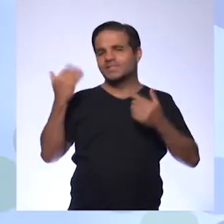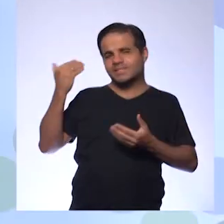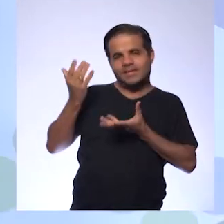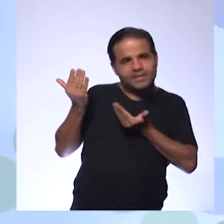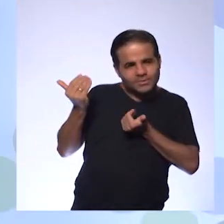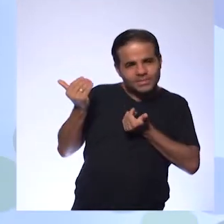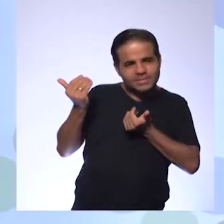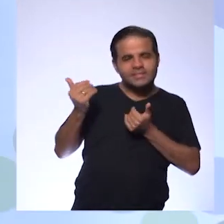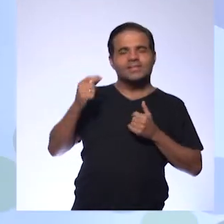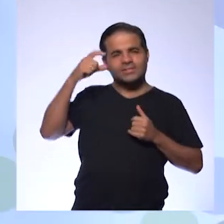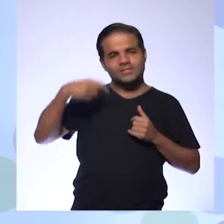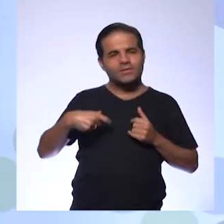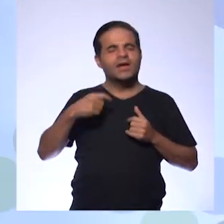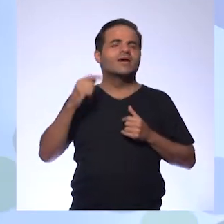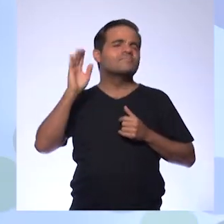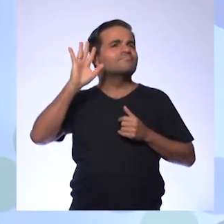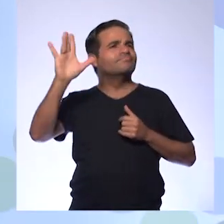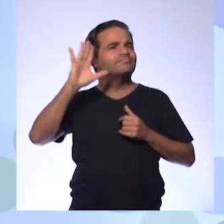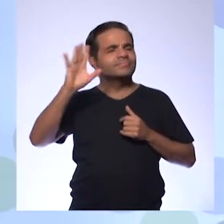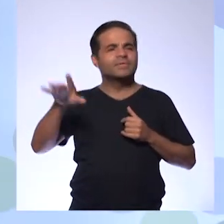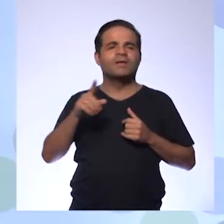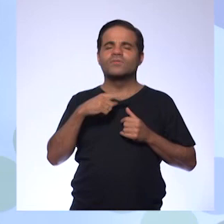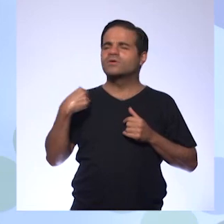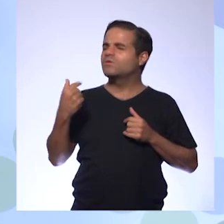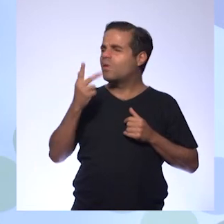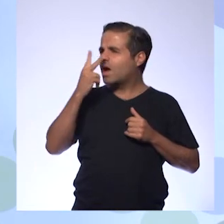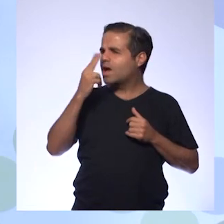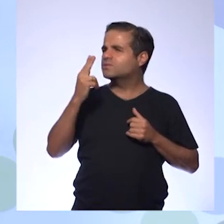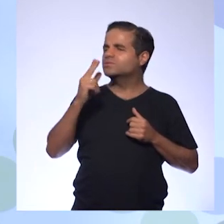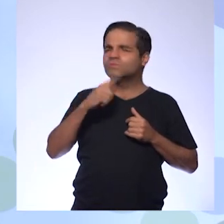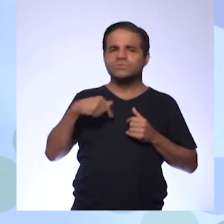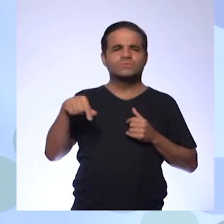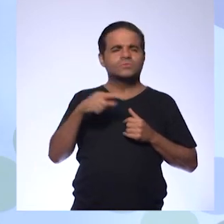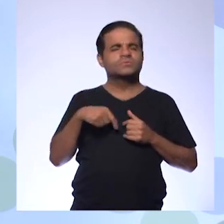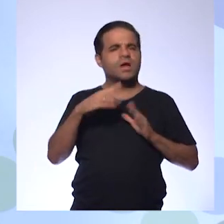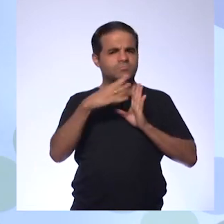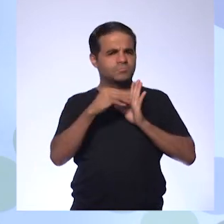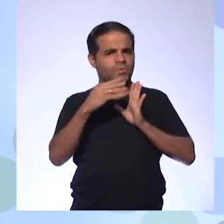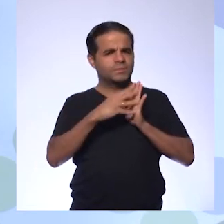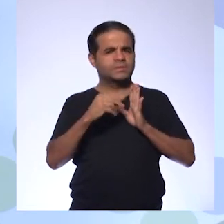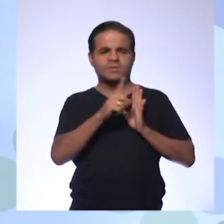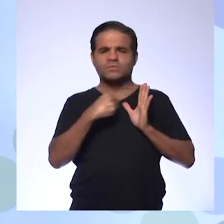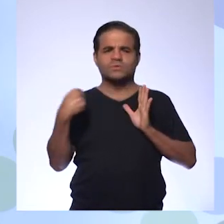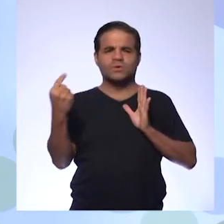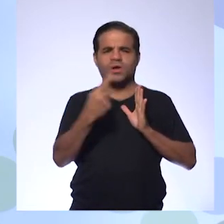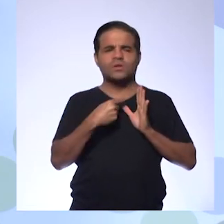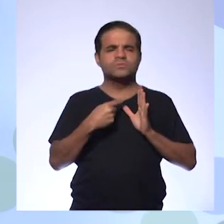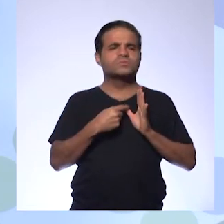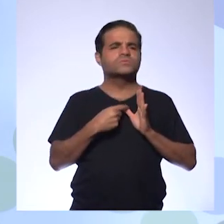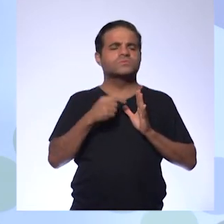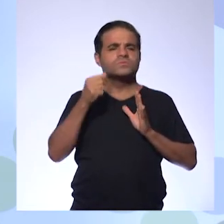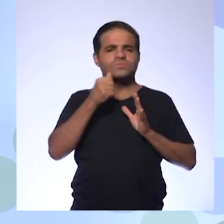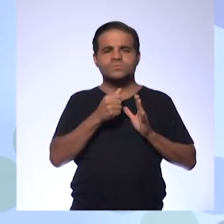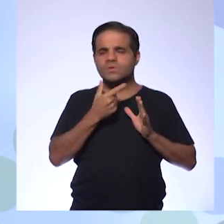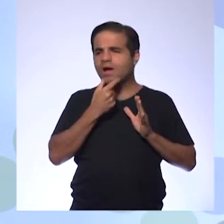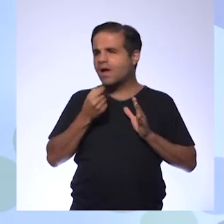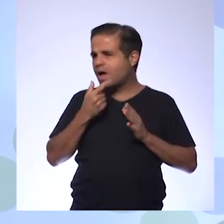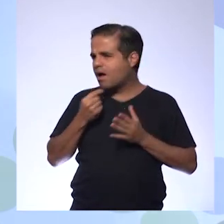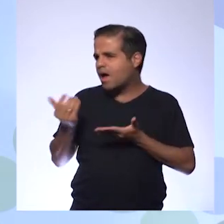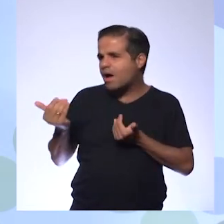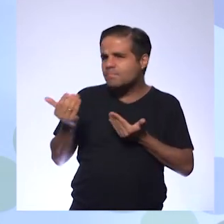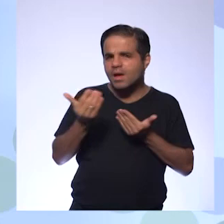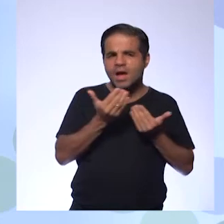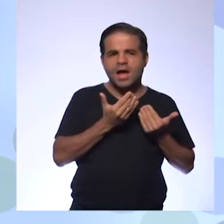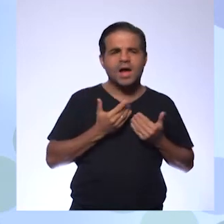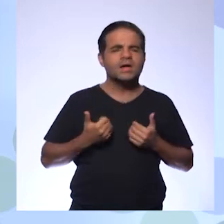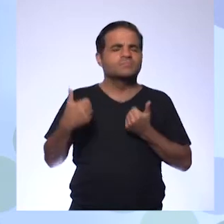né? adolescente, Então, sim. mas é bem legal. Nossa, acho que de certa forma serve como modelo para nós, né? Os rapazes querem assim, não, quer